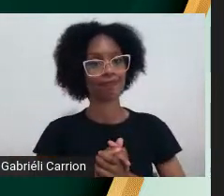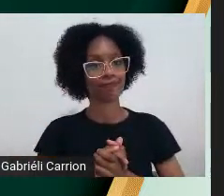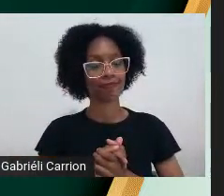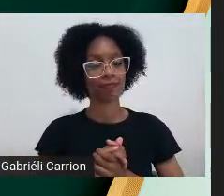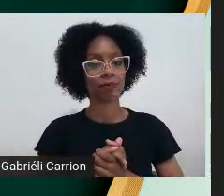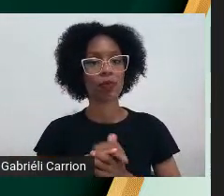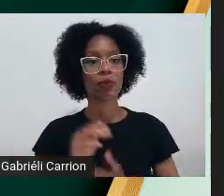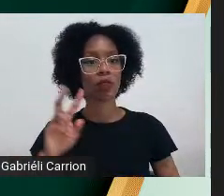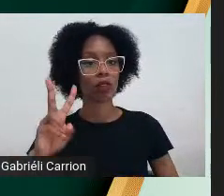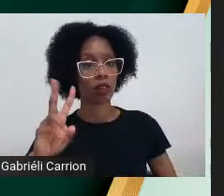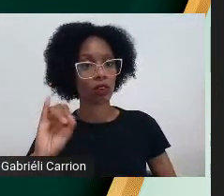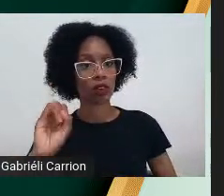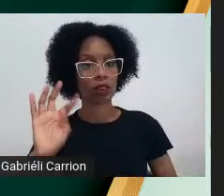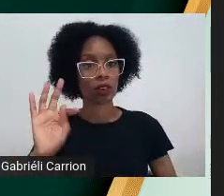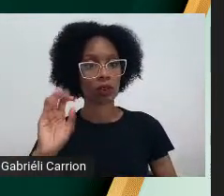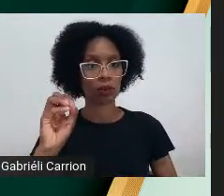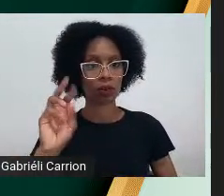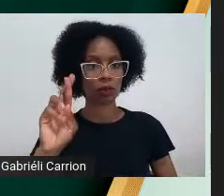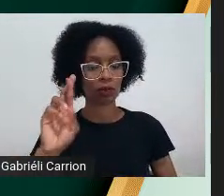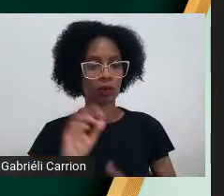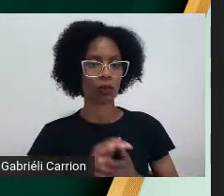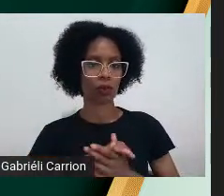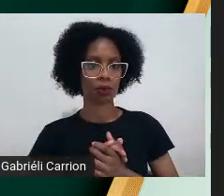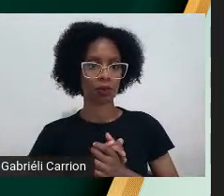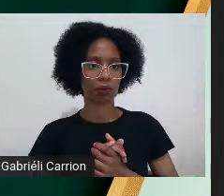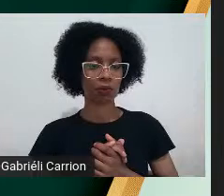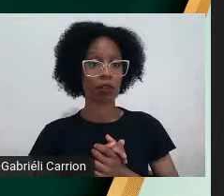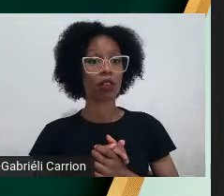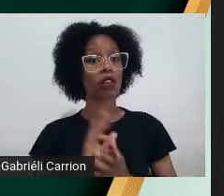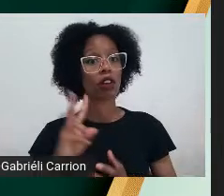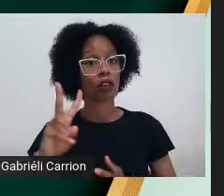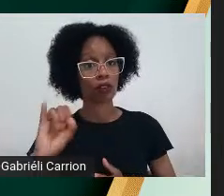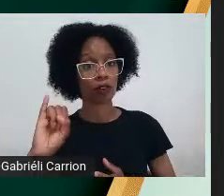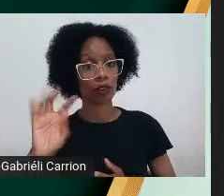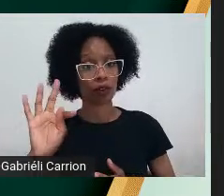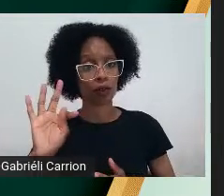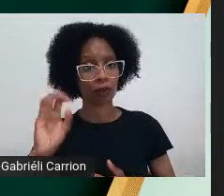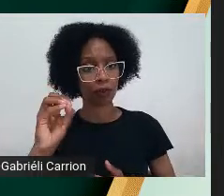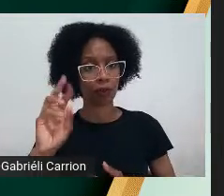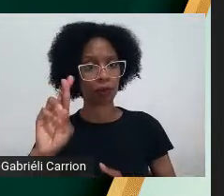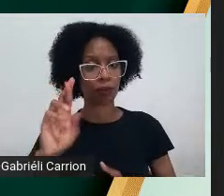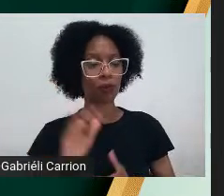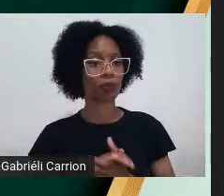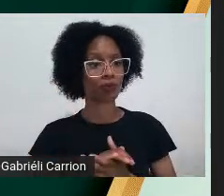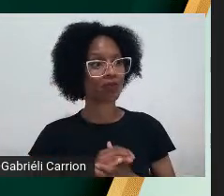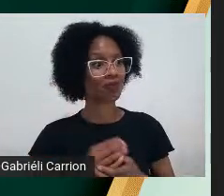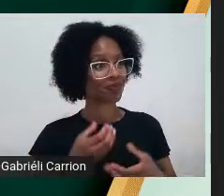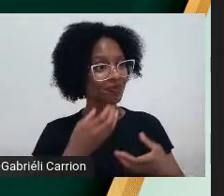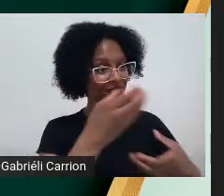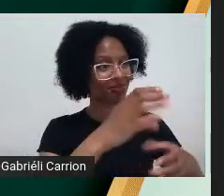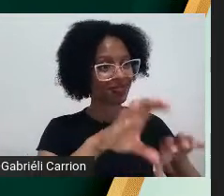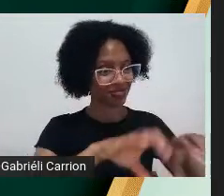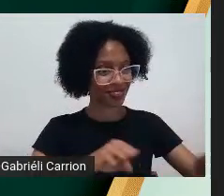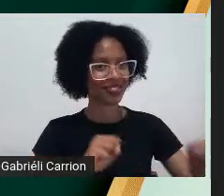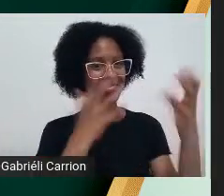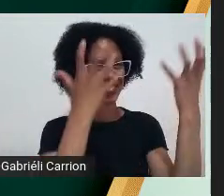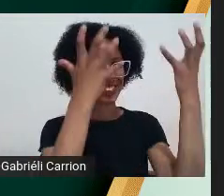Vitor Machado Barcelos. Vitor Machado Barcelos, confiro-te o grau.